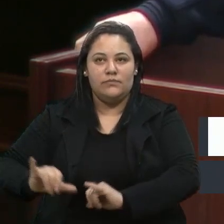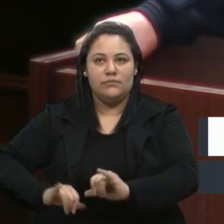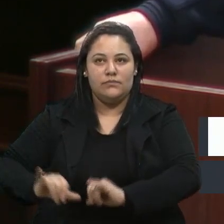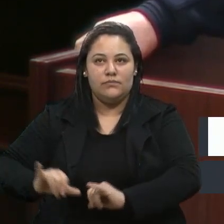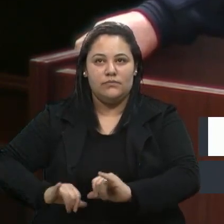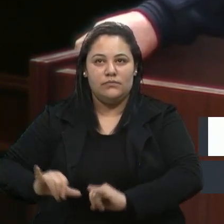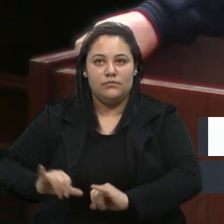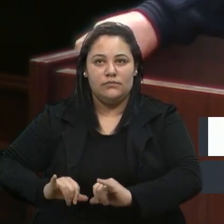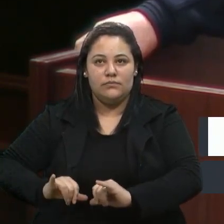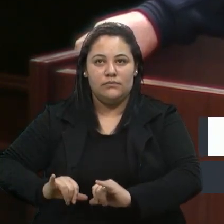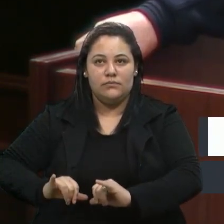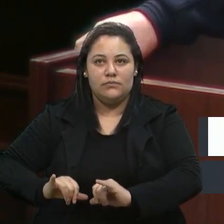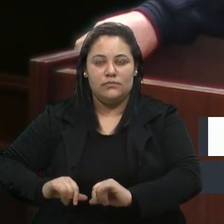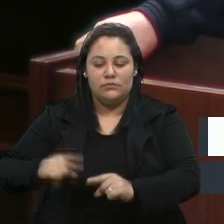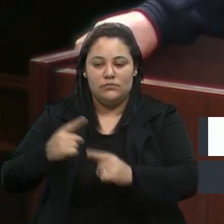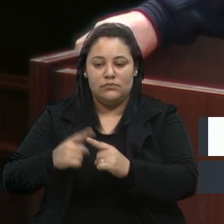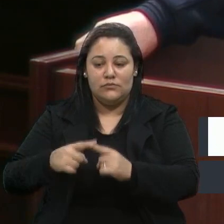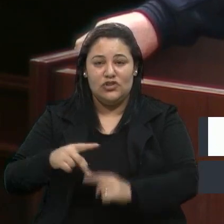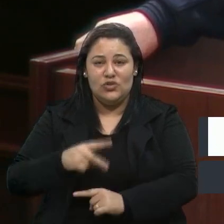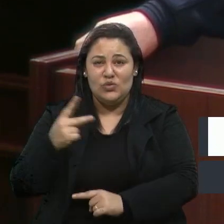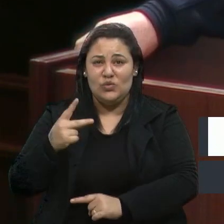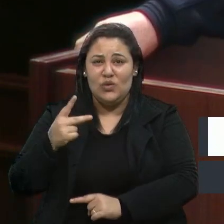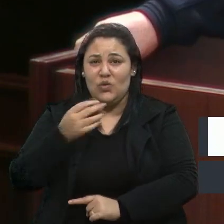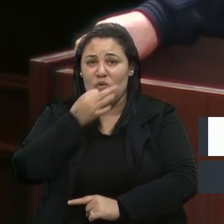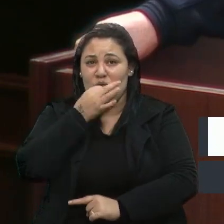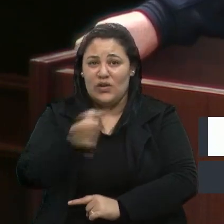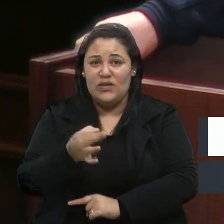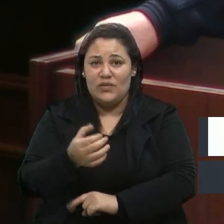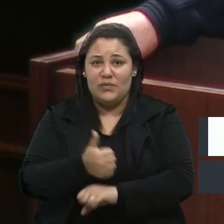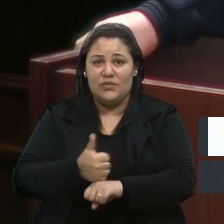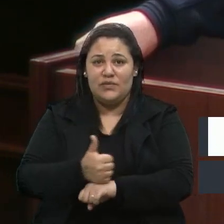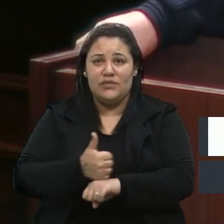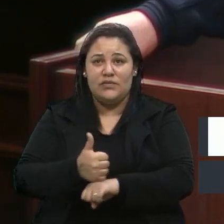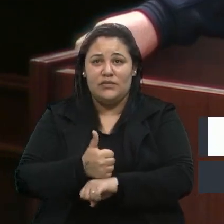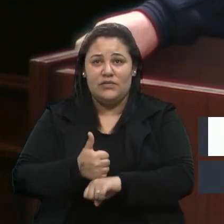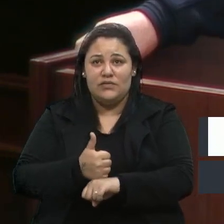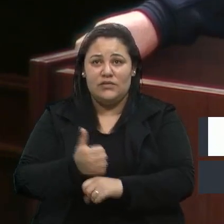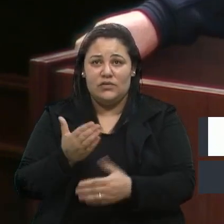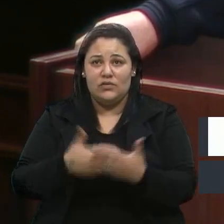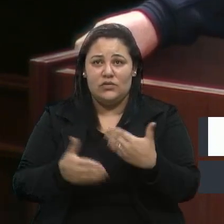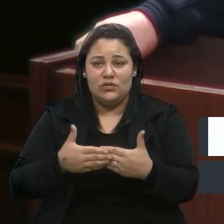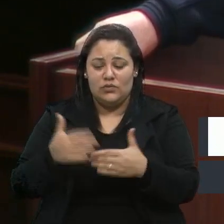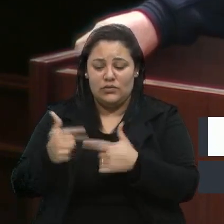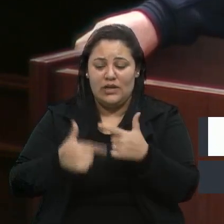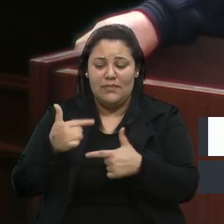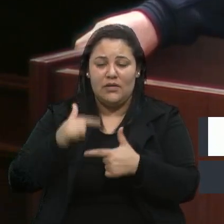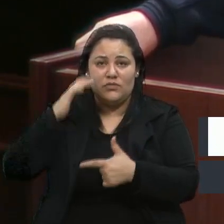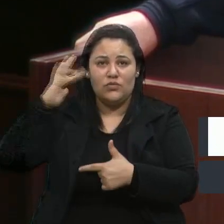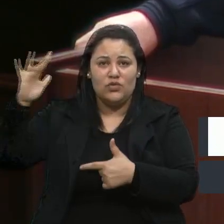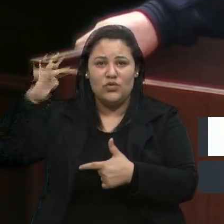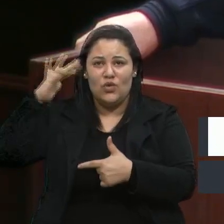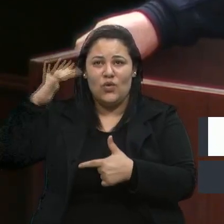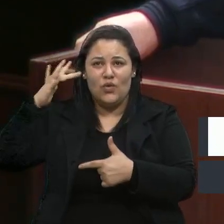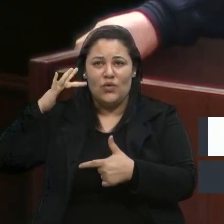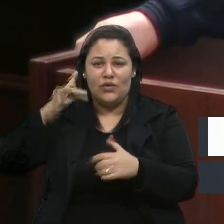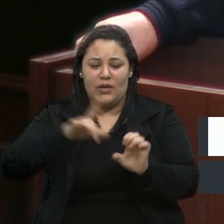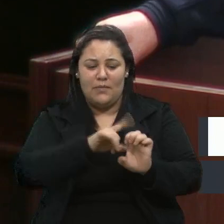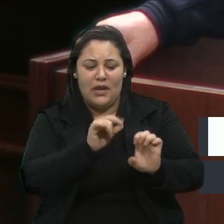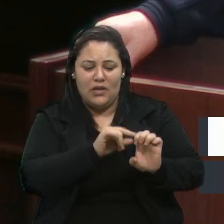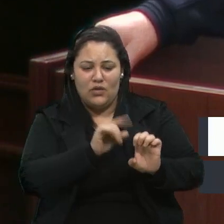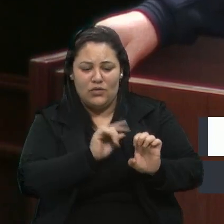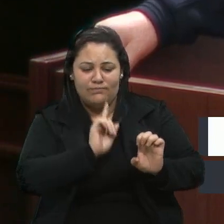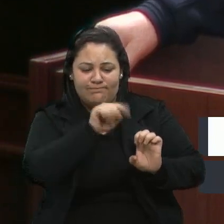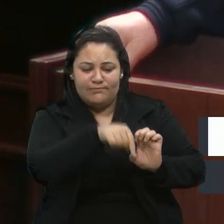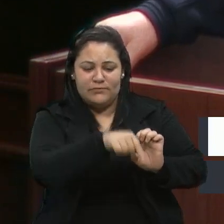duas péssimas profissionais, maculando todo um trabalho de uma história, um sonho, de repente, da empreendedor daquela